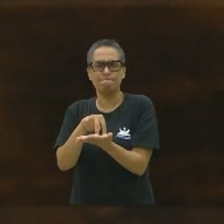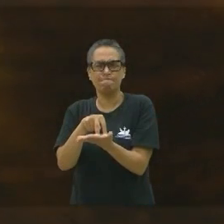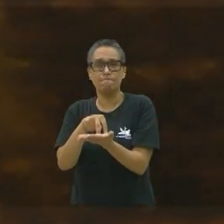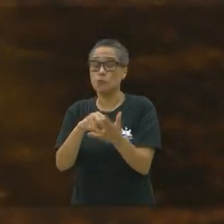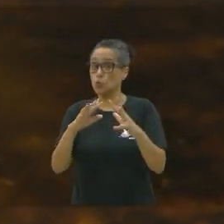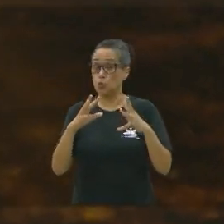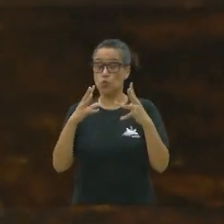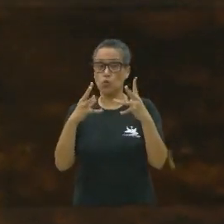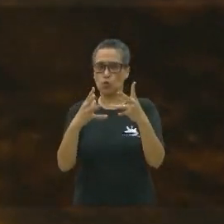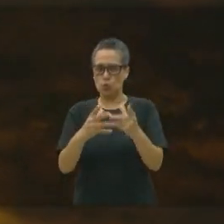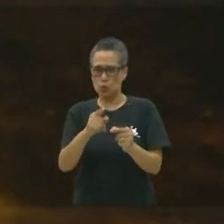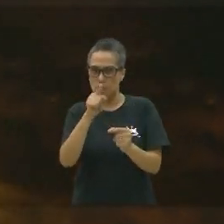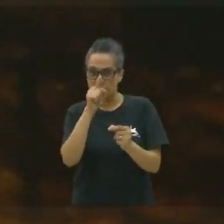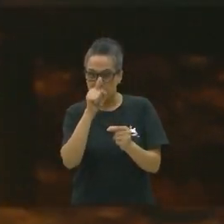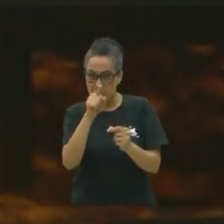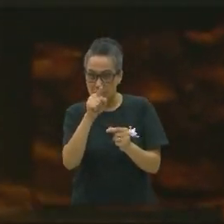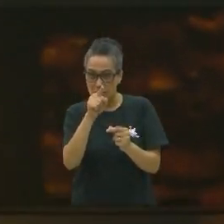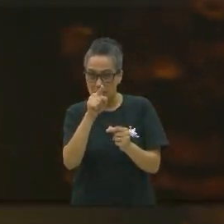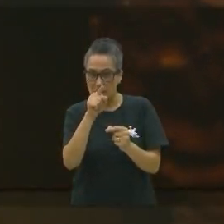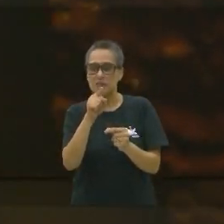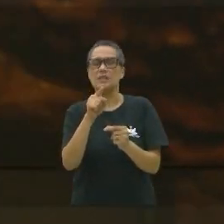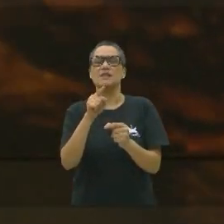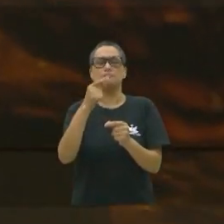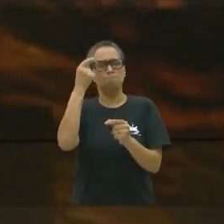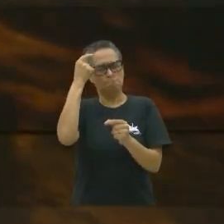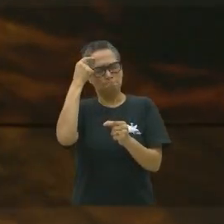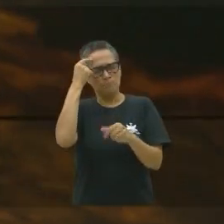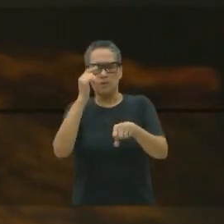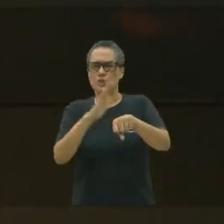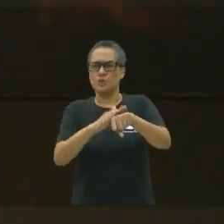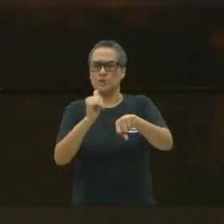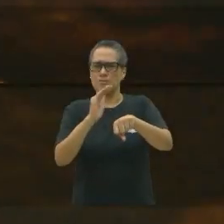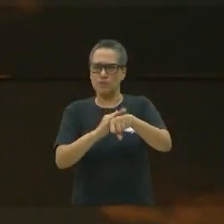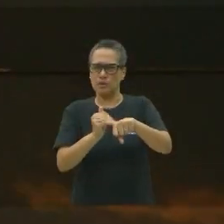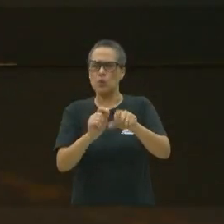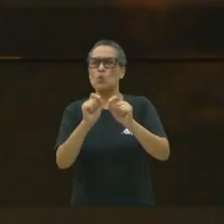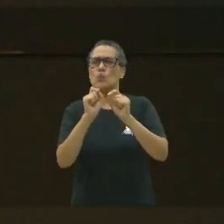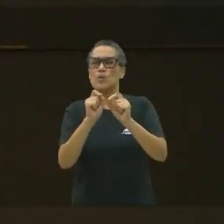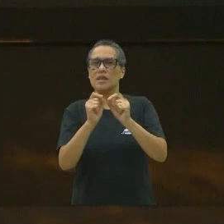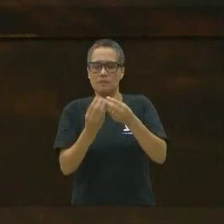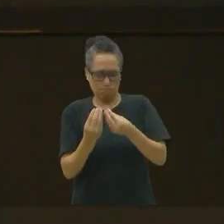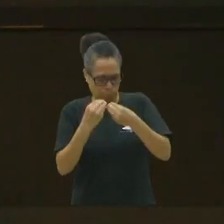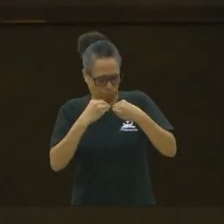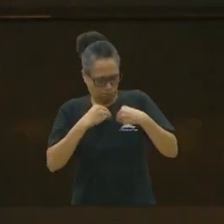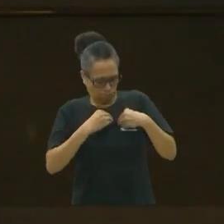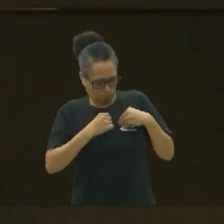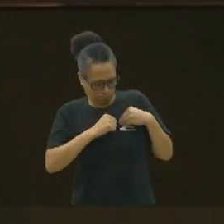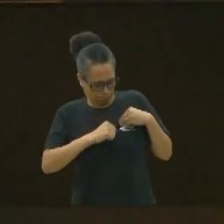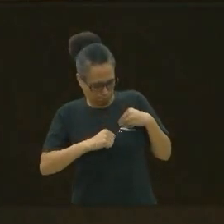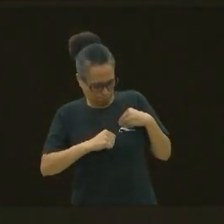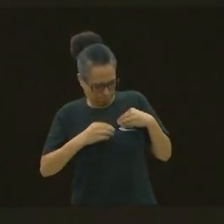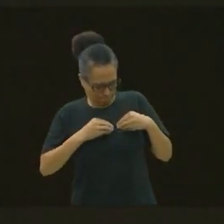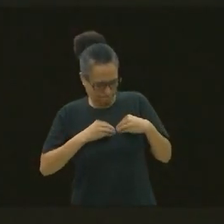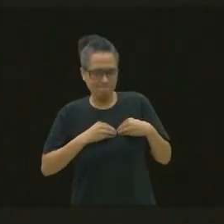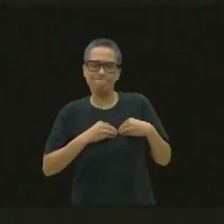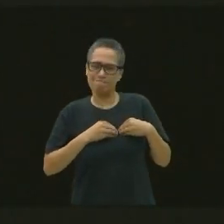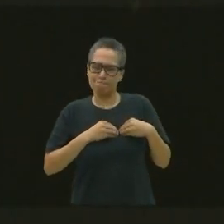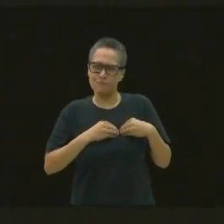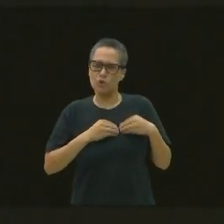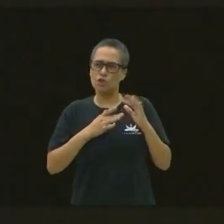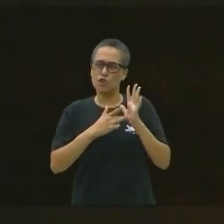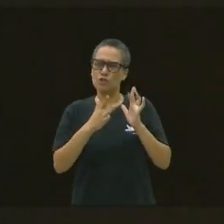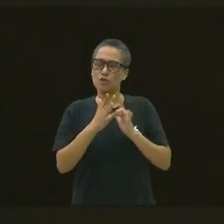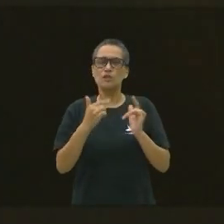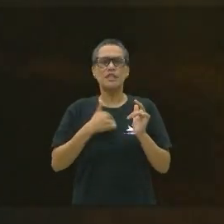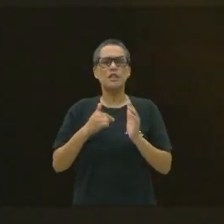que você mergulhou na chaga do lado aberto de Jesus. O Senhor ia me mostrando, enquanto eu rezava